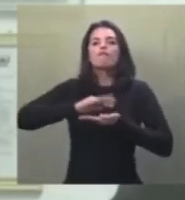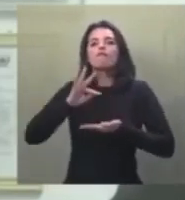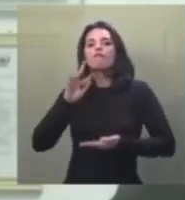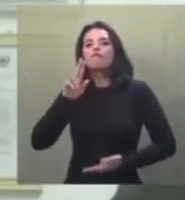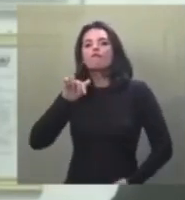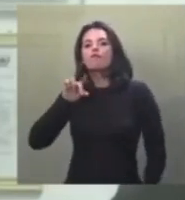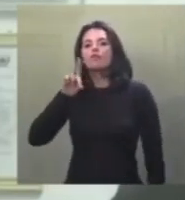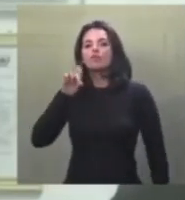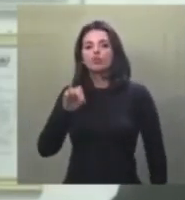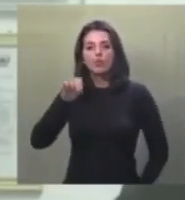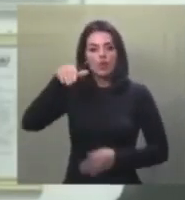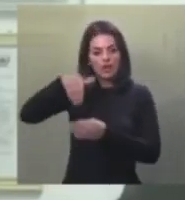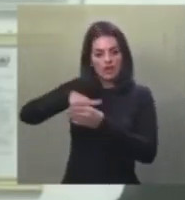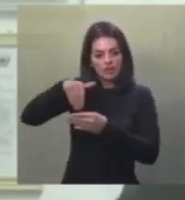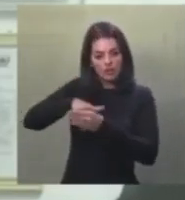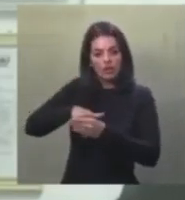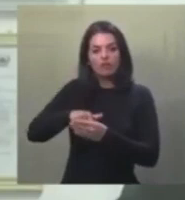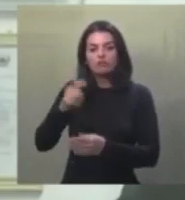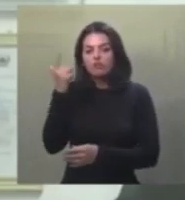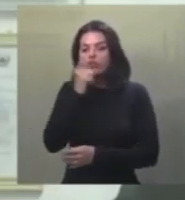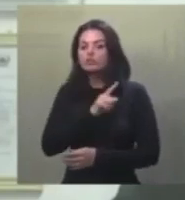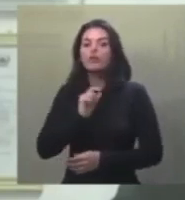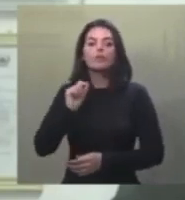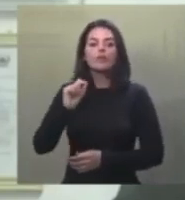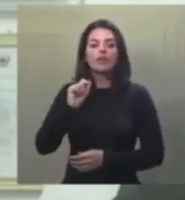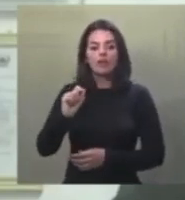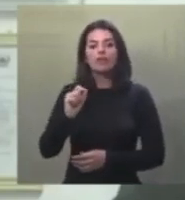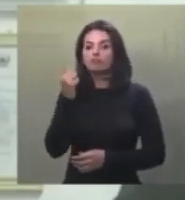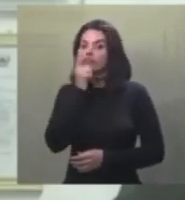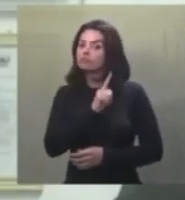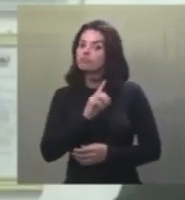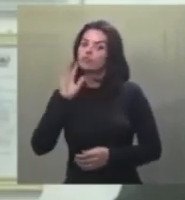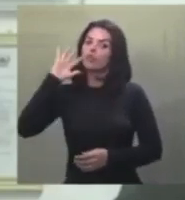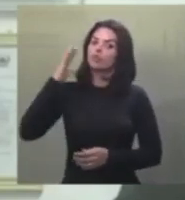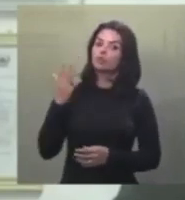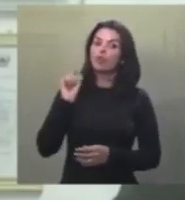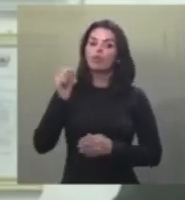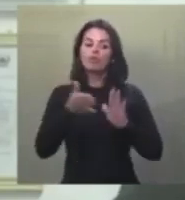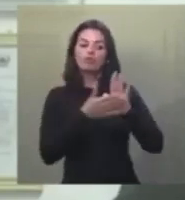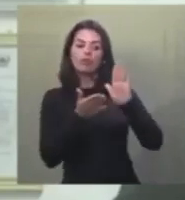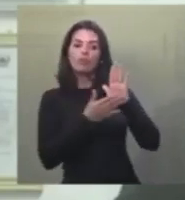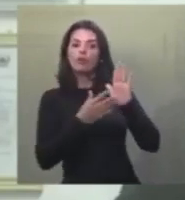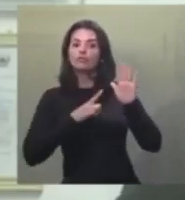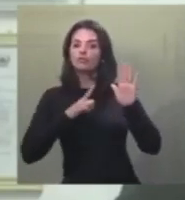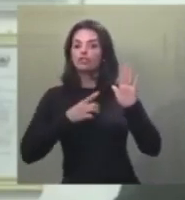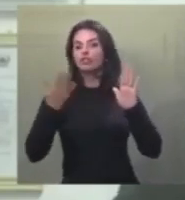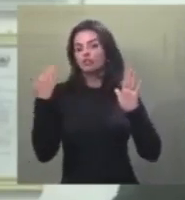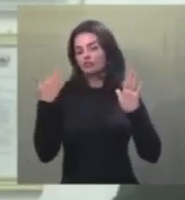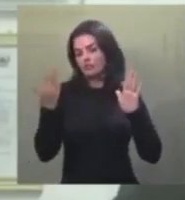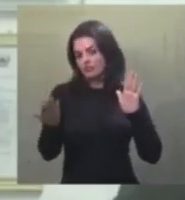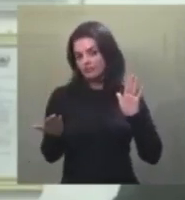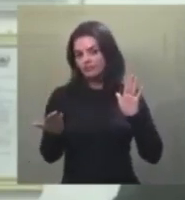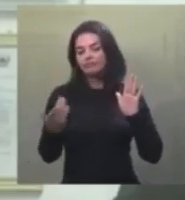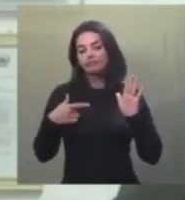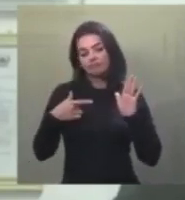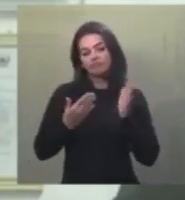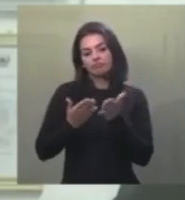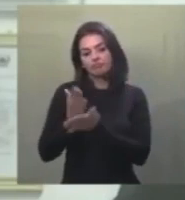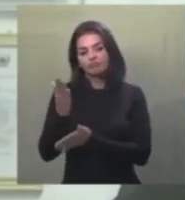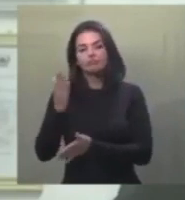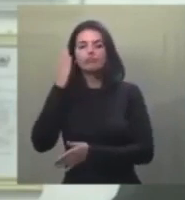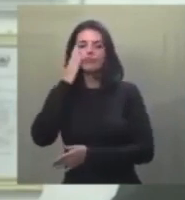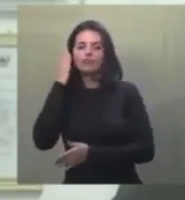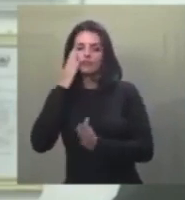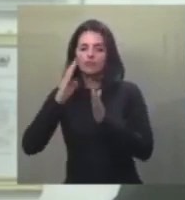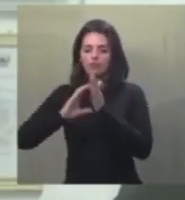redução real do que estava proposto, e isso é salutar também no que foi aprovado agora. Eu sei que o Partido Novo tem